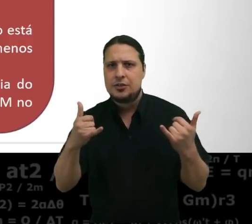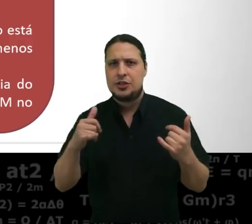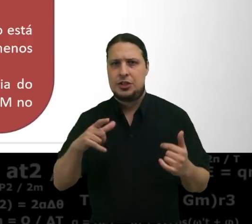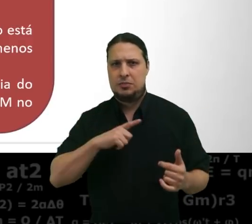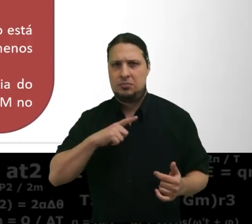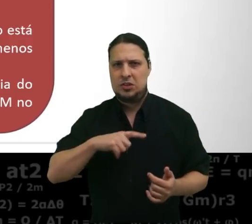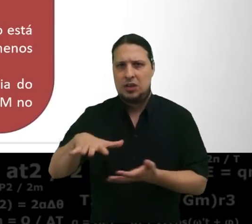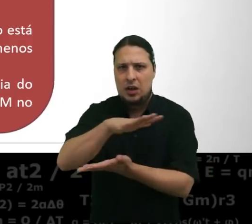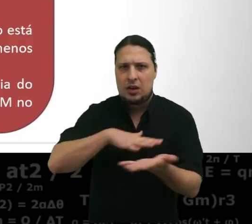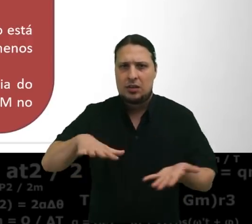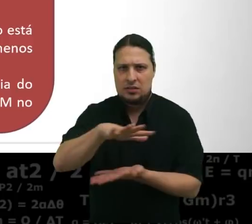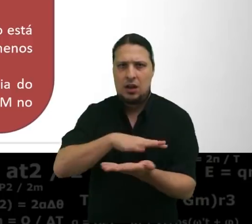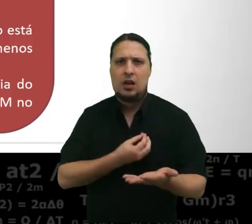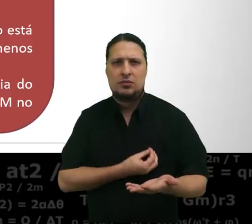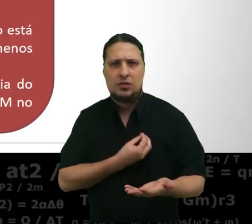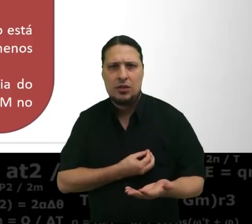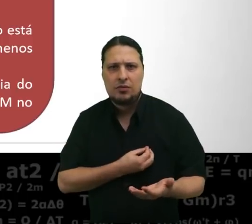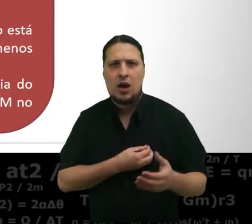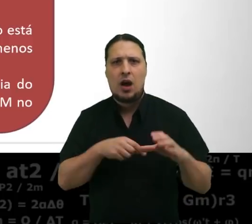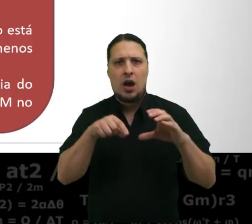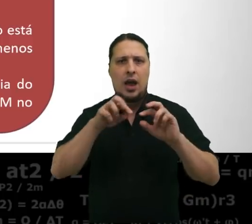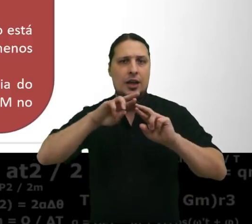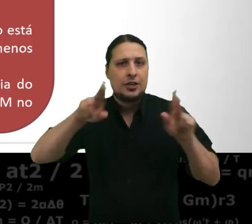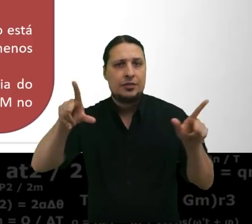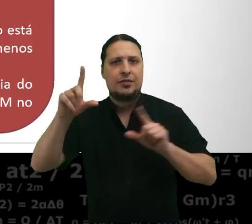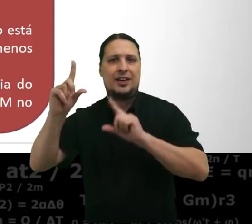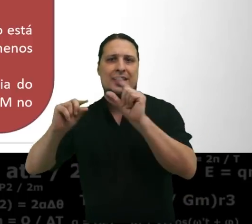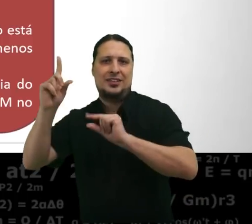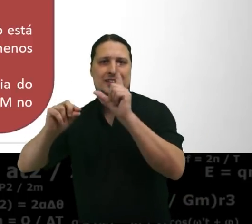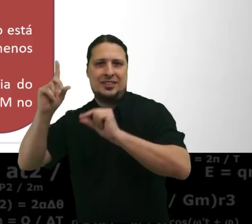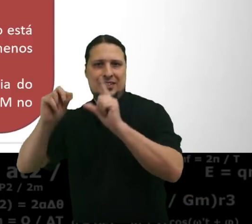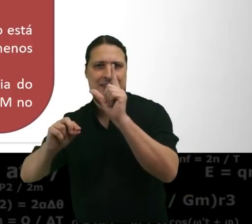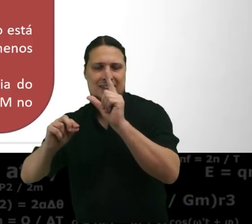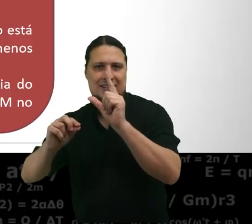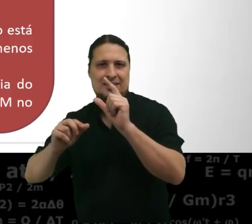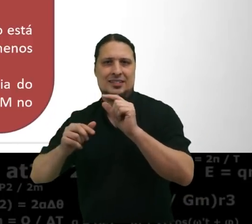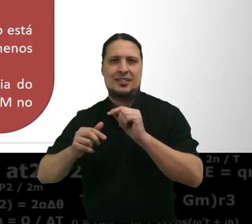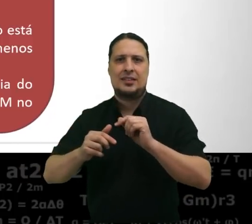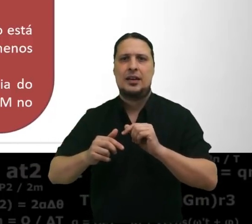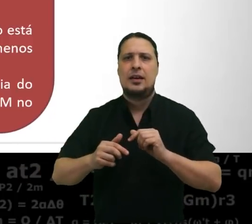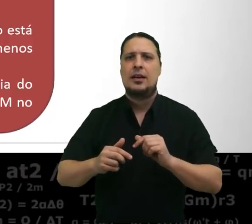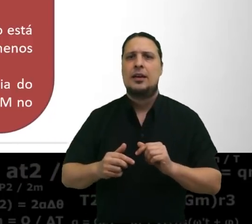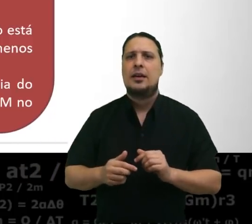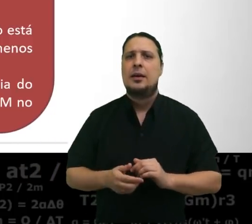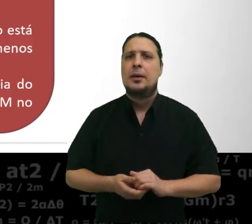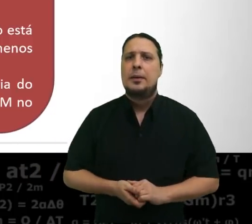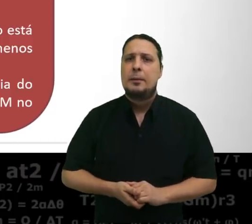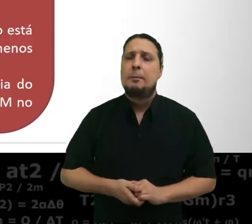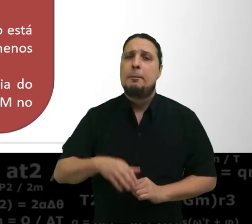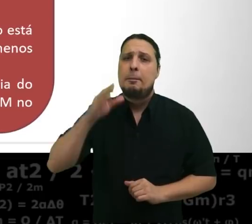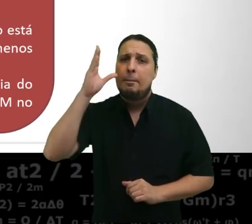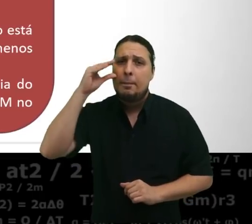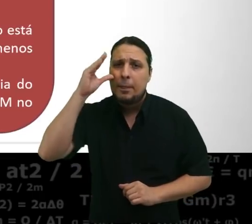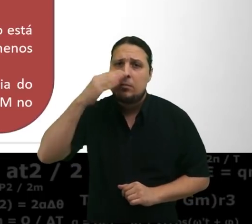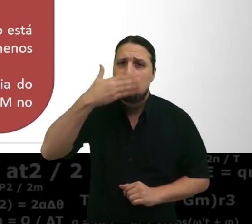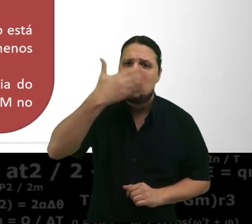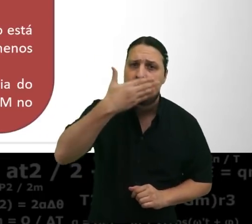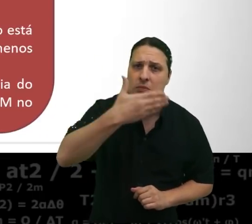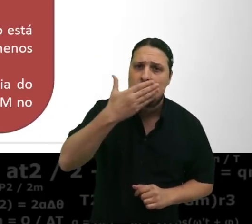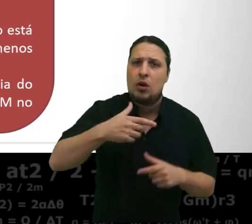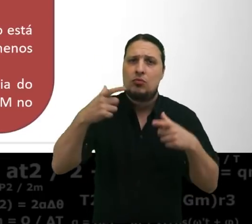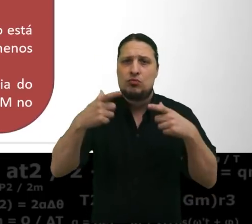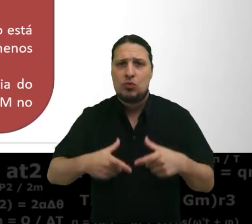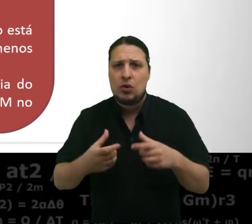Tá? Um ciclo de atividade ele dura coisa de 100 mil a uns 100 milhões de anos,